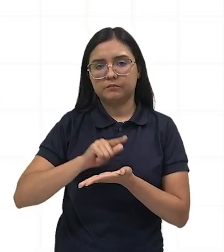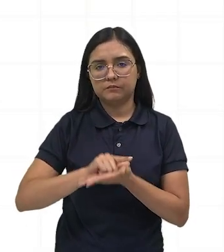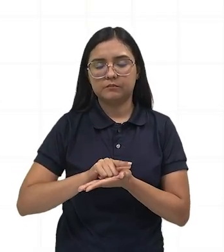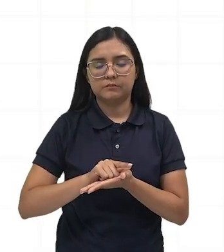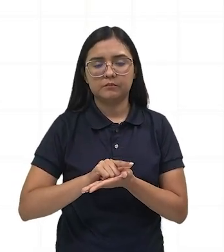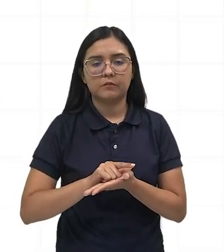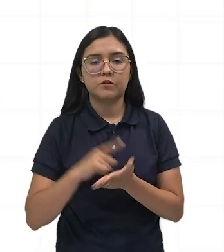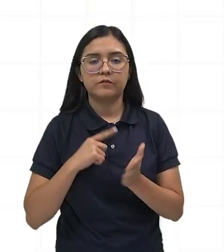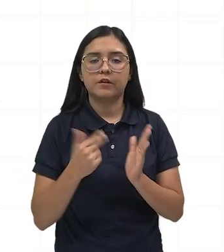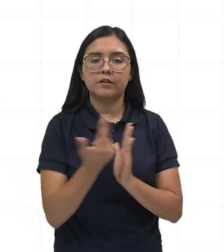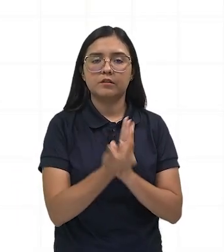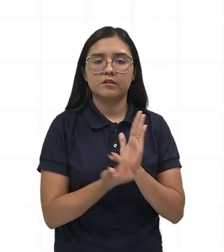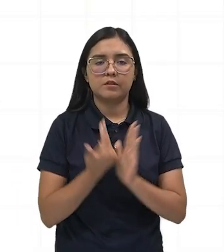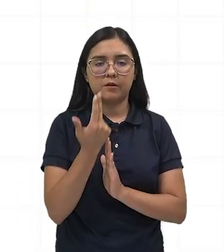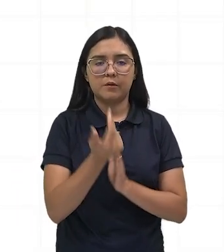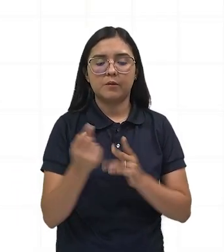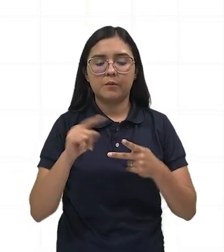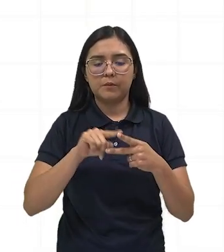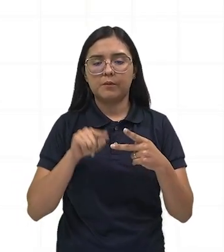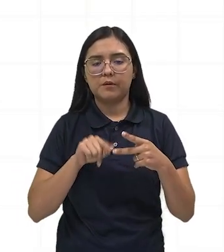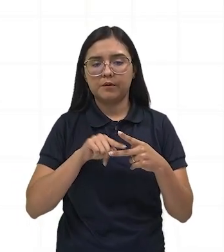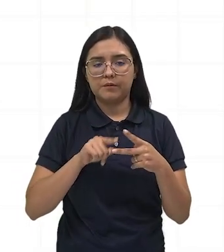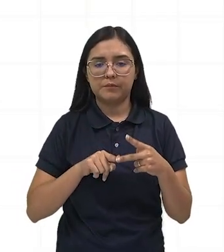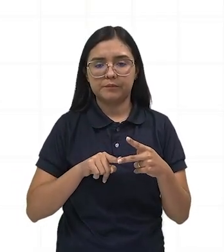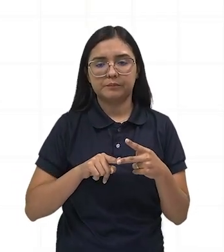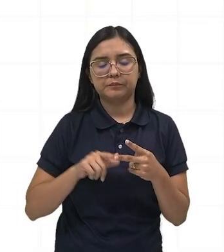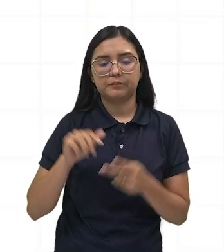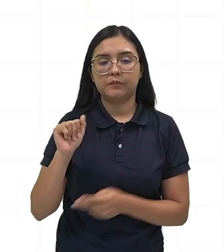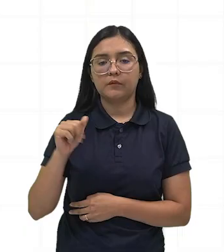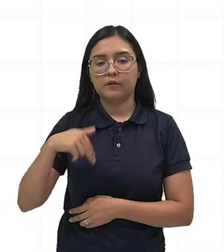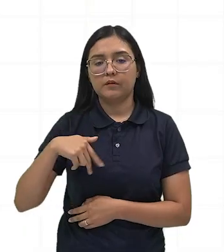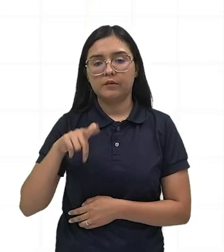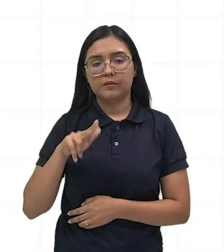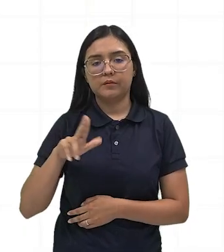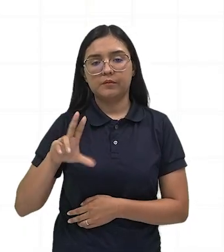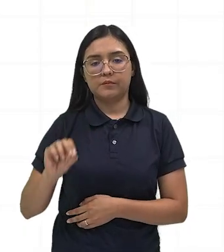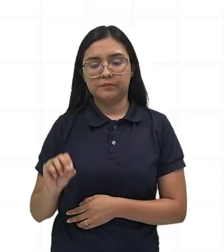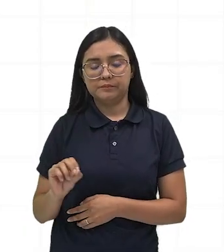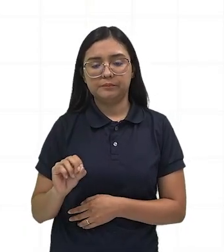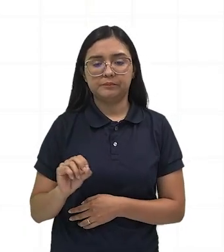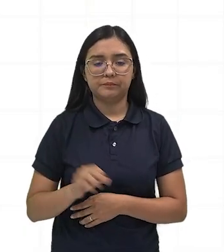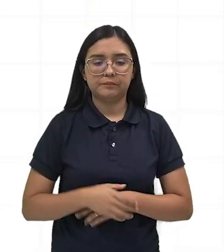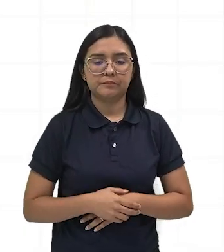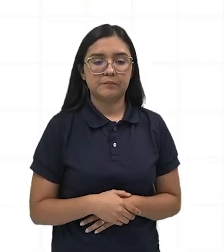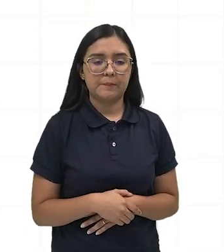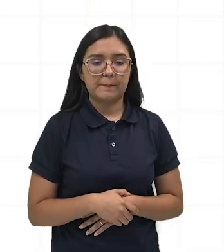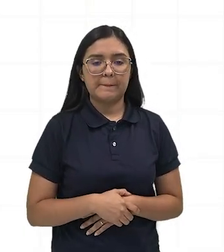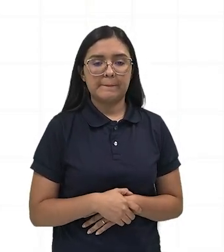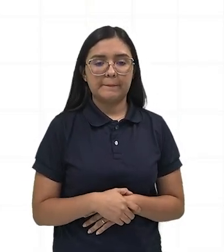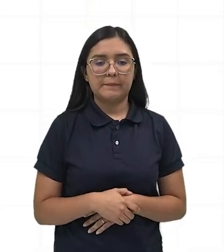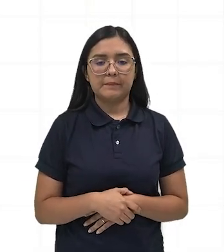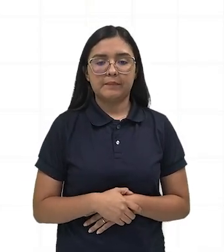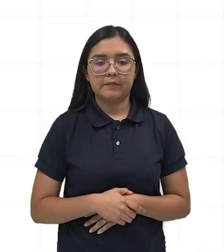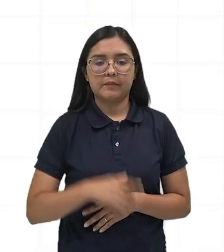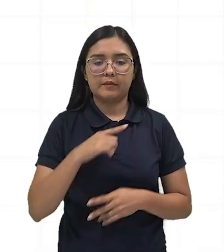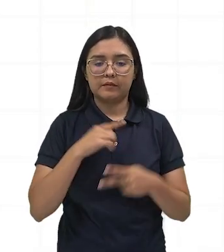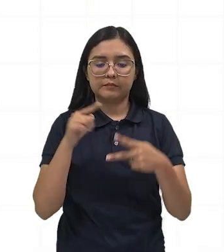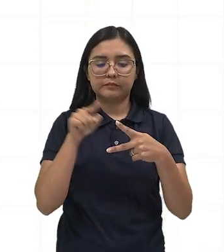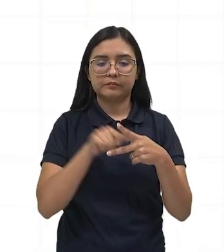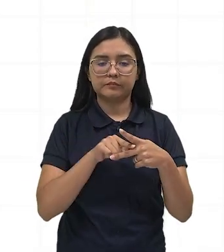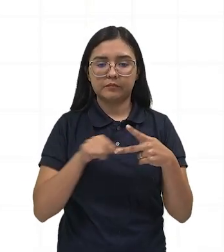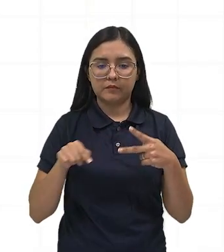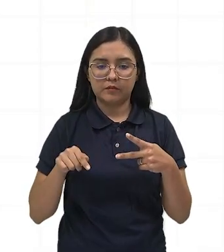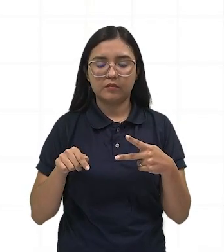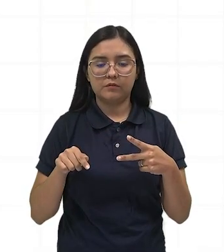papel. Então, simples, simples, ó. Temos ali um vértice, e aí sai ali uma semirreta